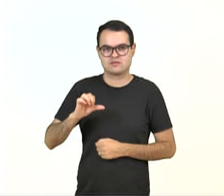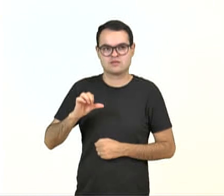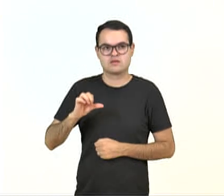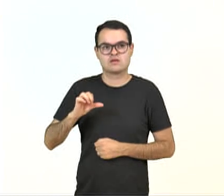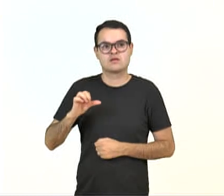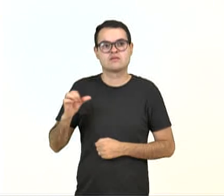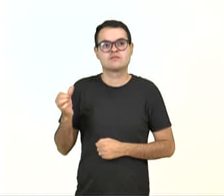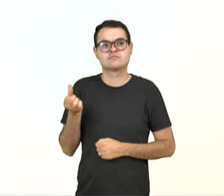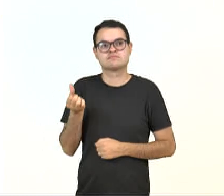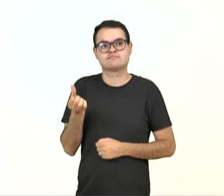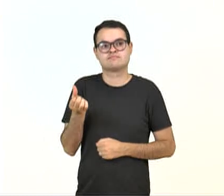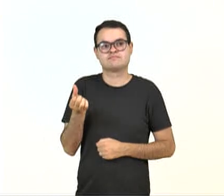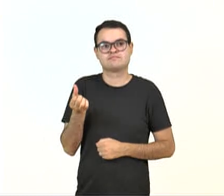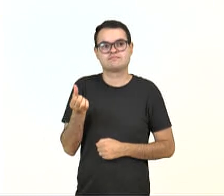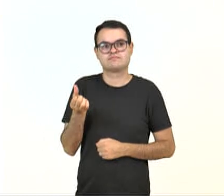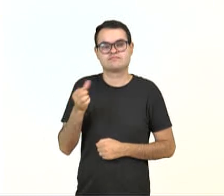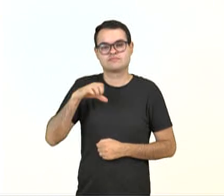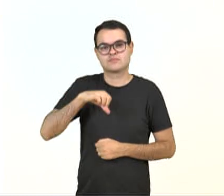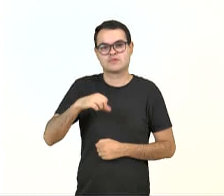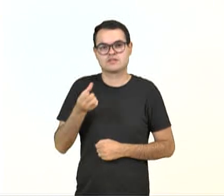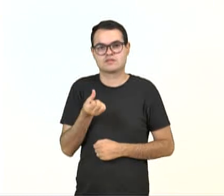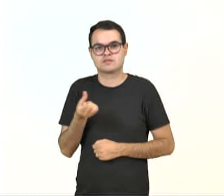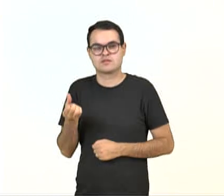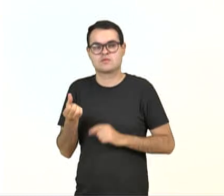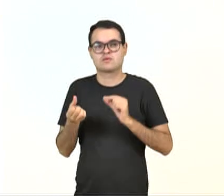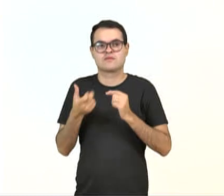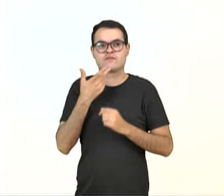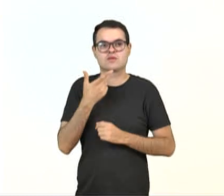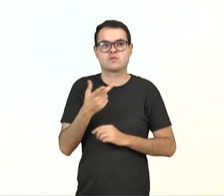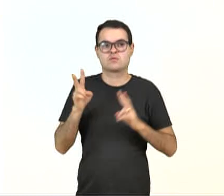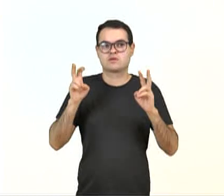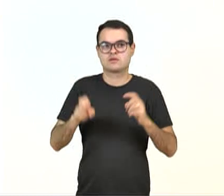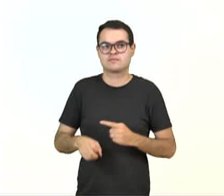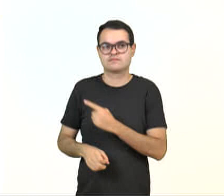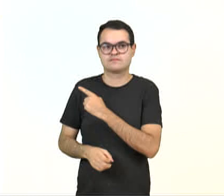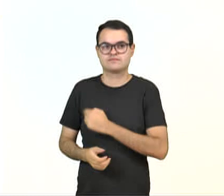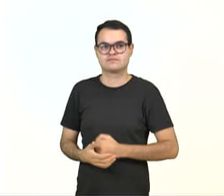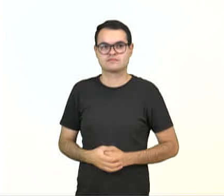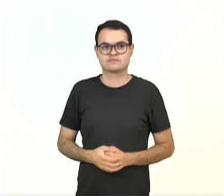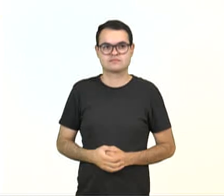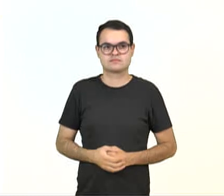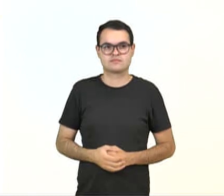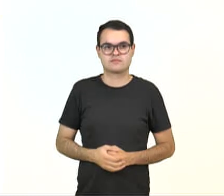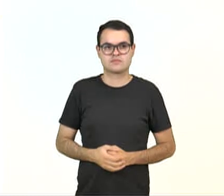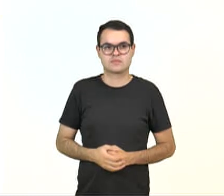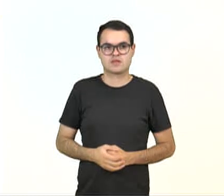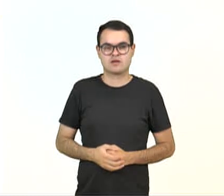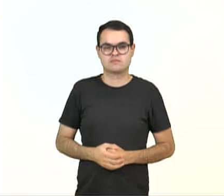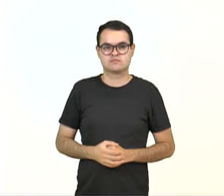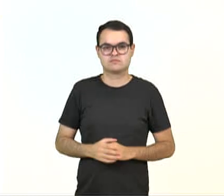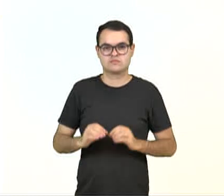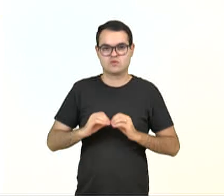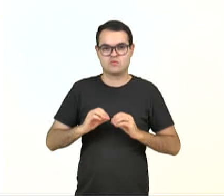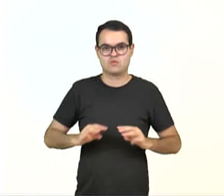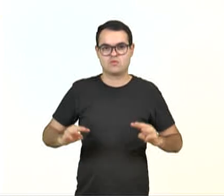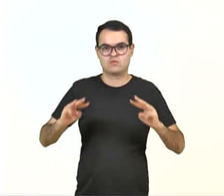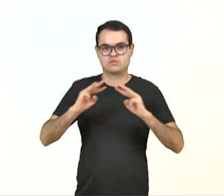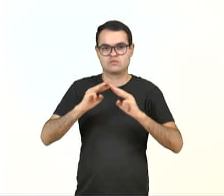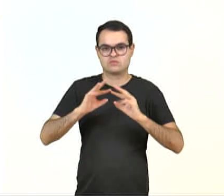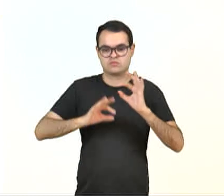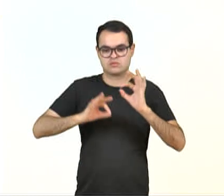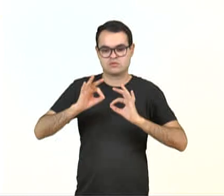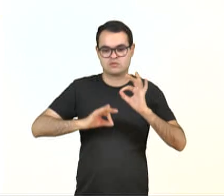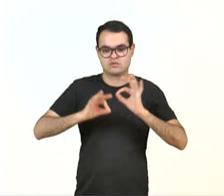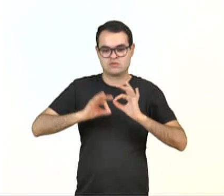pensando nessa situação e nessa trágica situação, né, vamos colocar assim, a ONU proclamou a data como